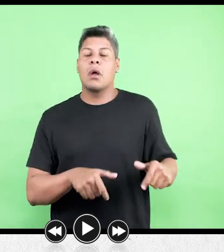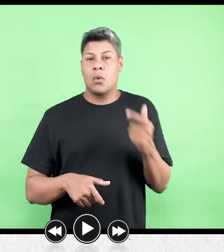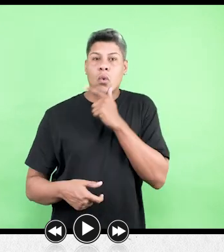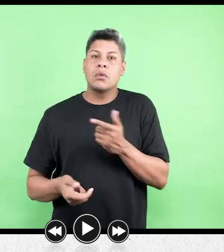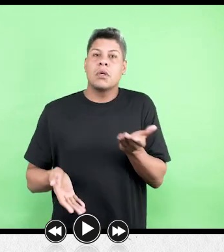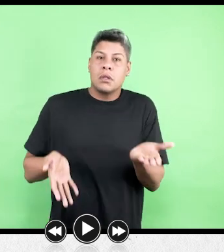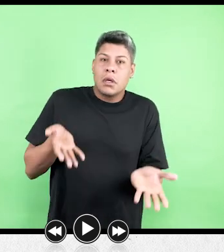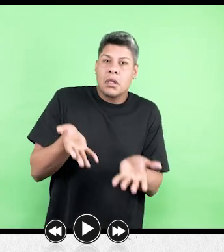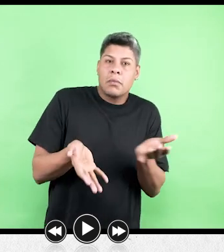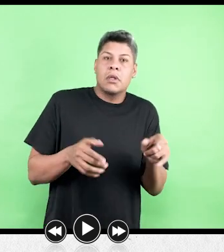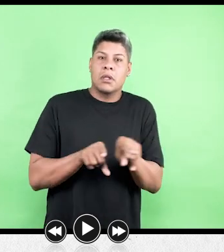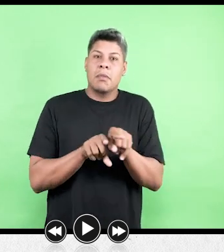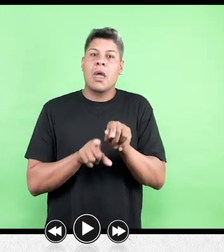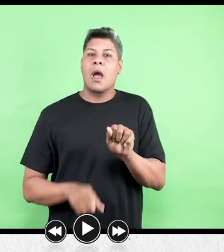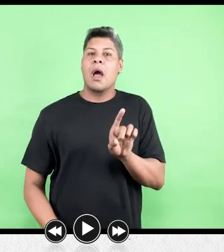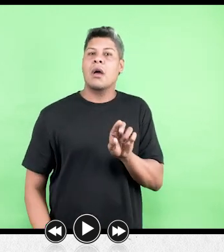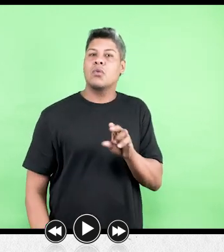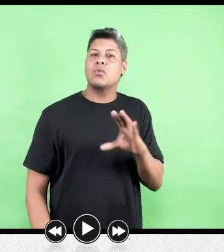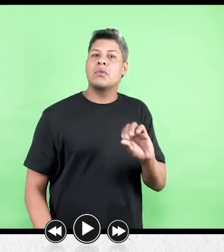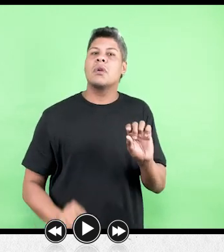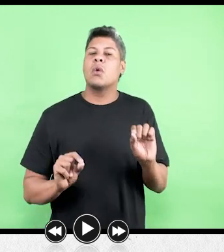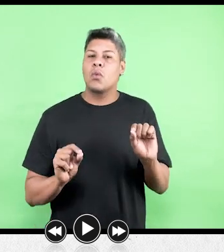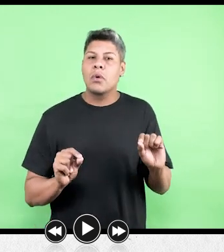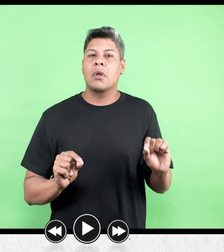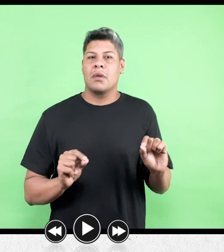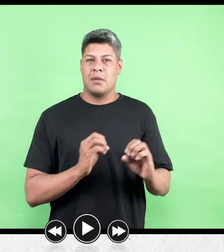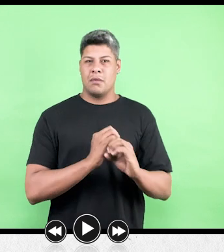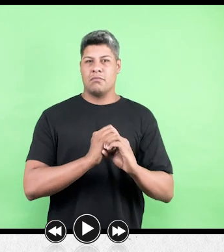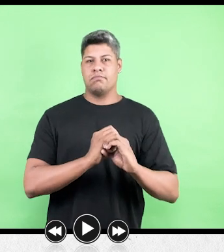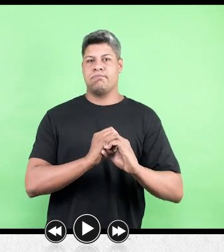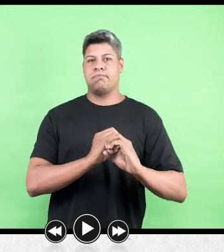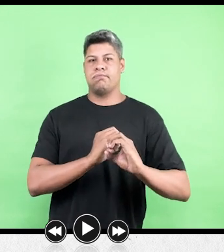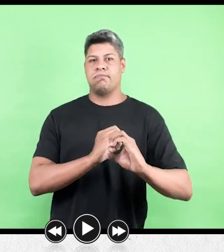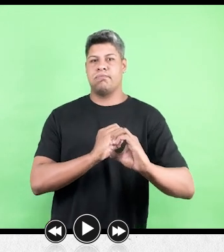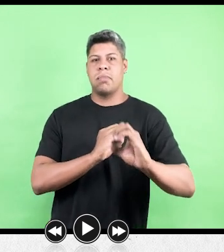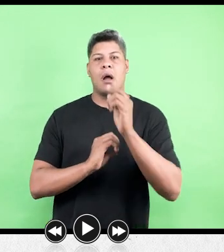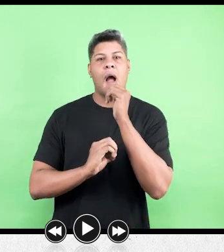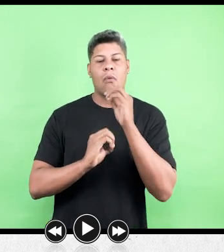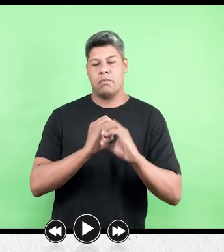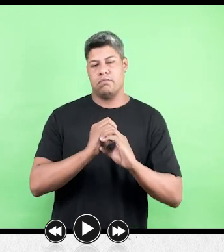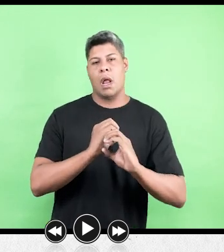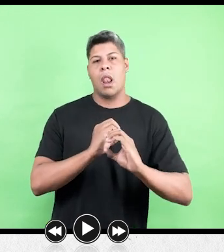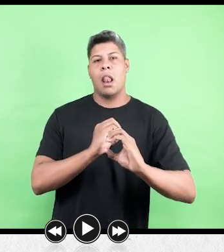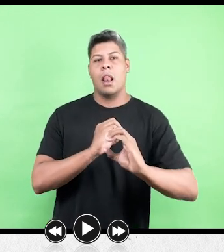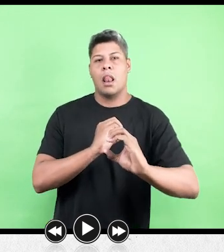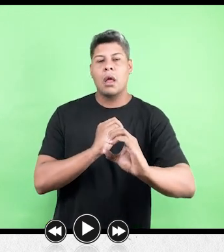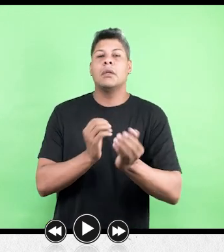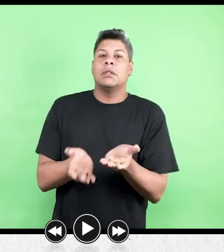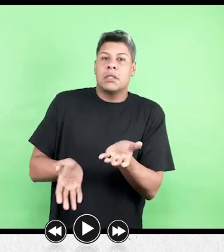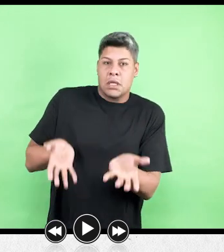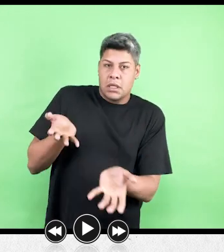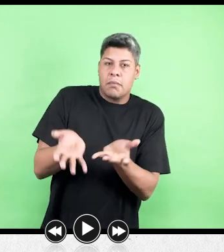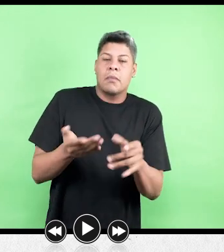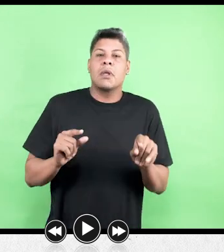tratamento. A adução são exatamente essas canalizações que vão conduzir a água bruta para a unidade de tratamento, e o tratamento